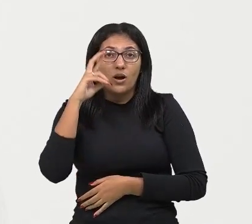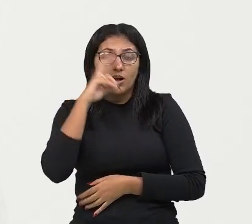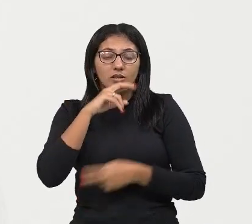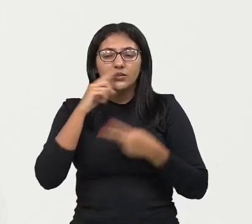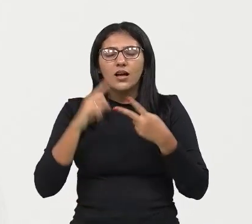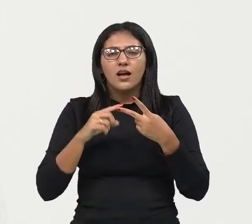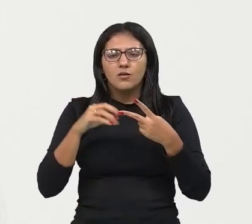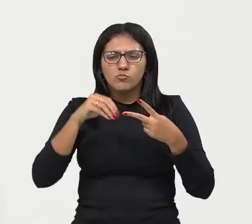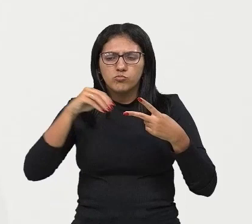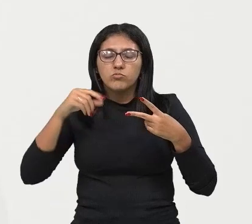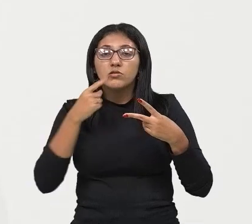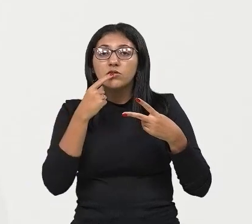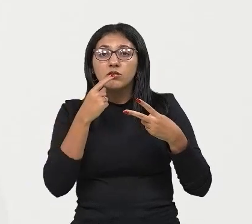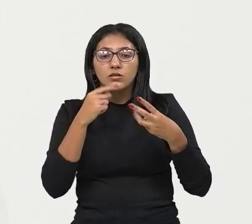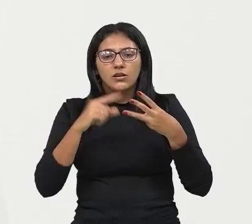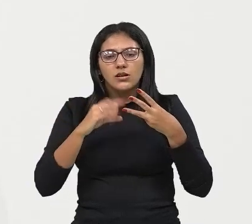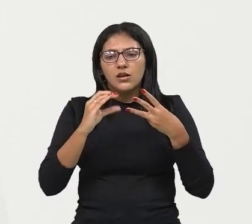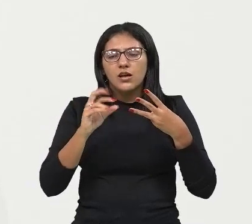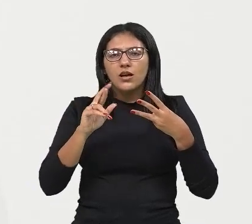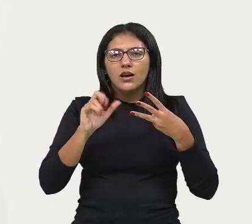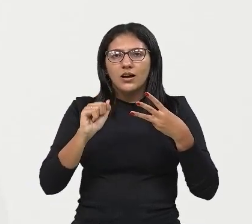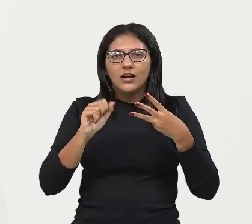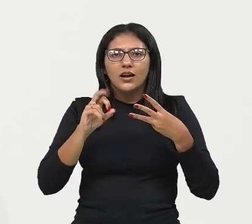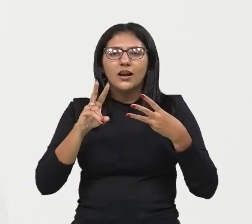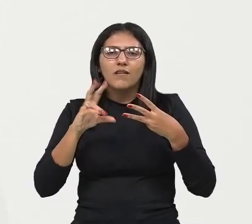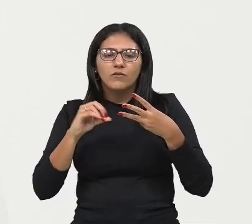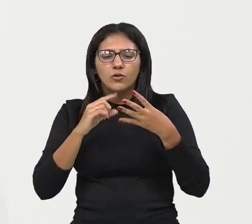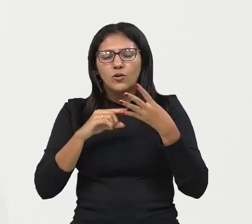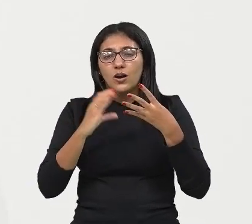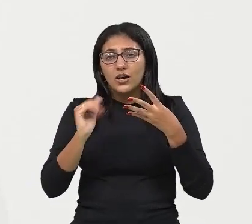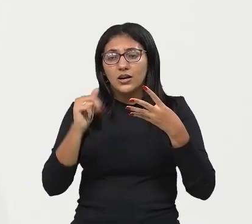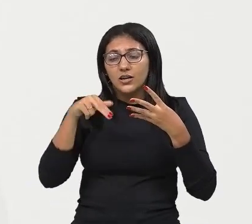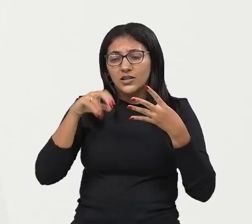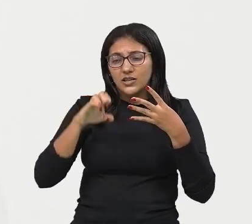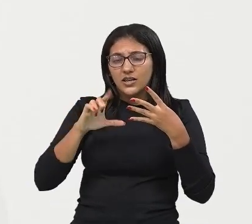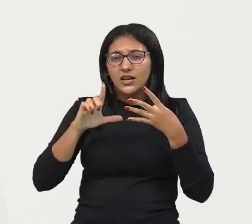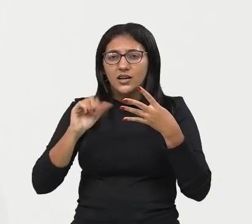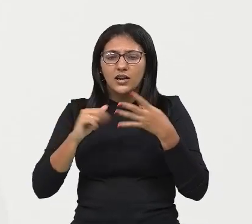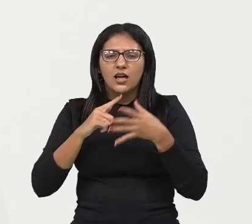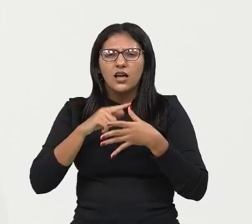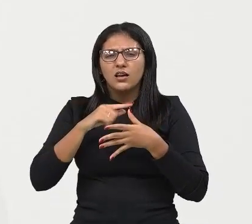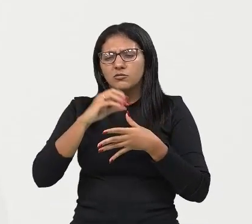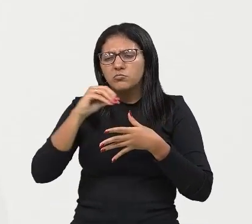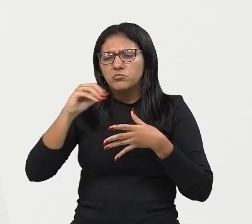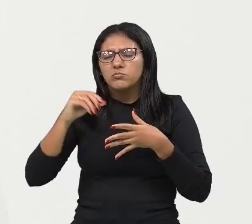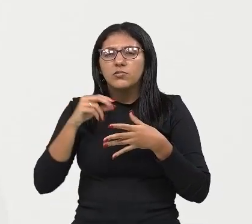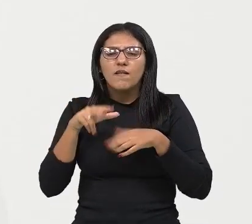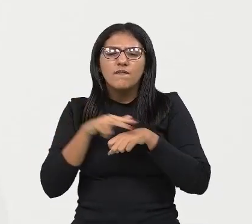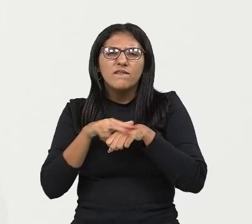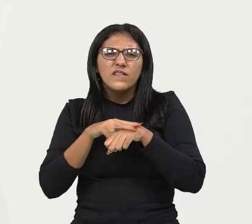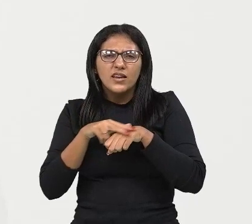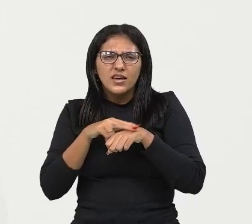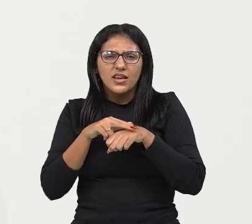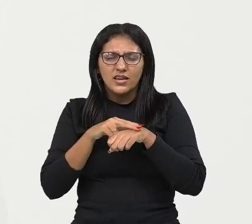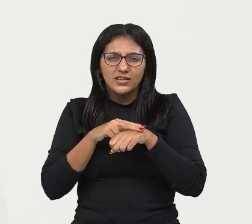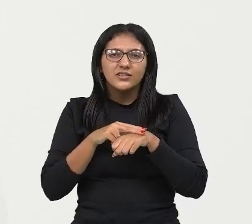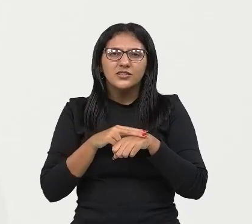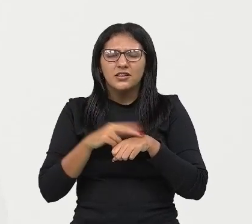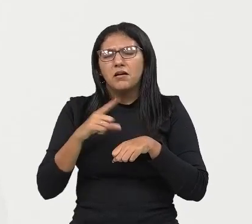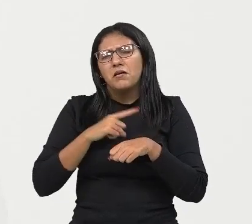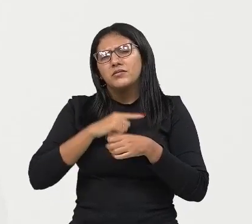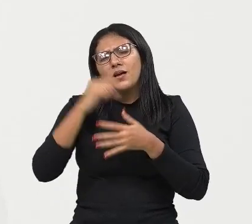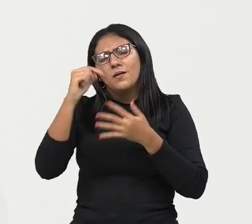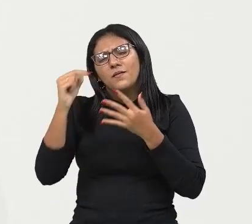o urucum, o cravo, a canela, a salsa, entre outras, né,